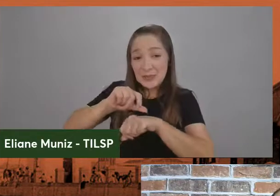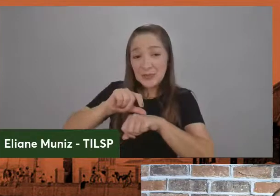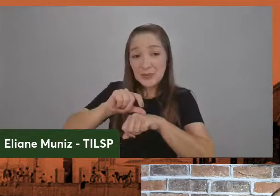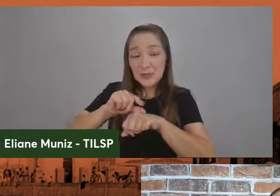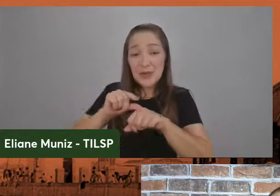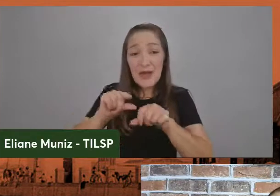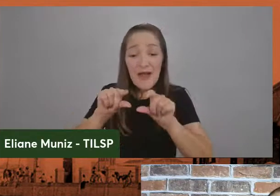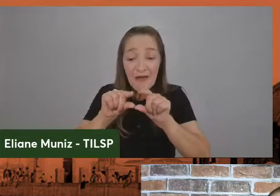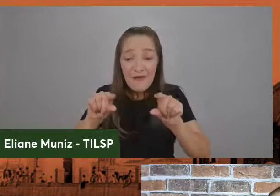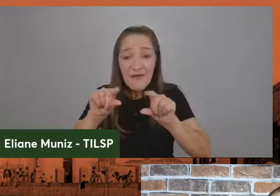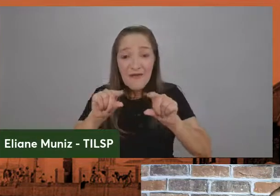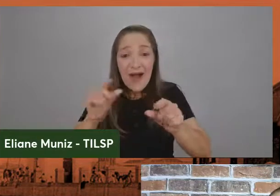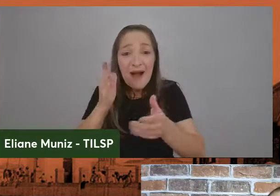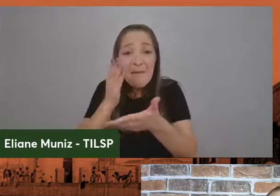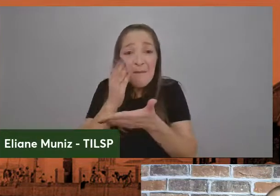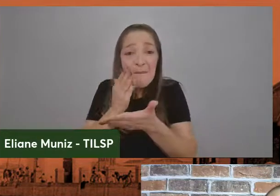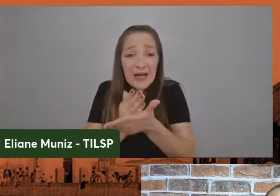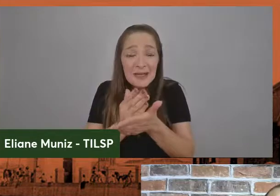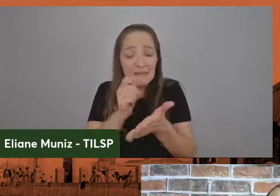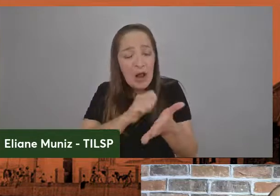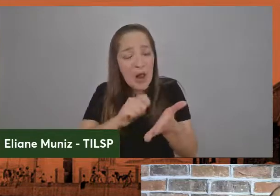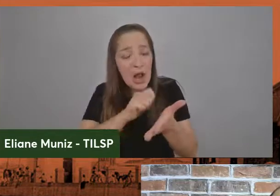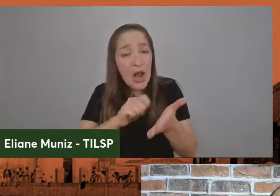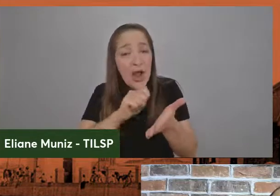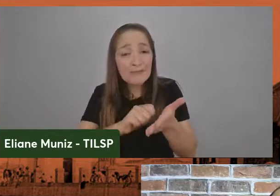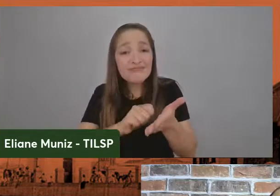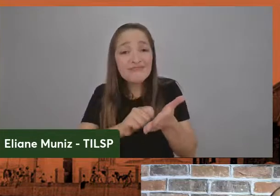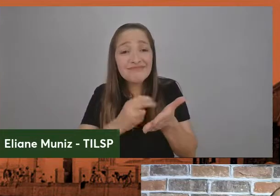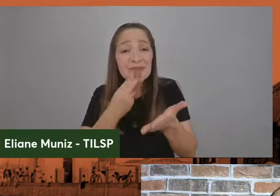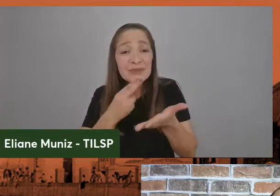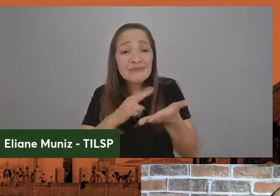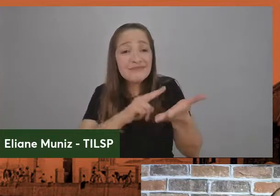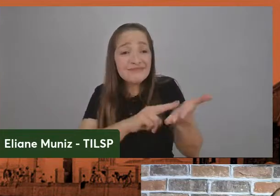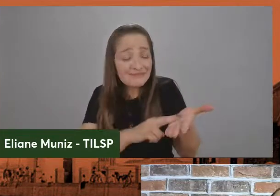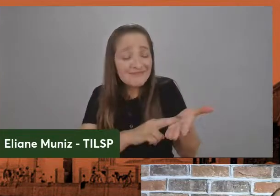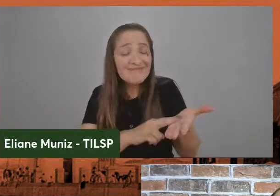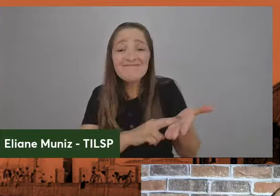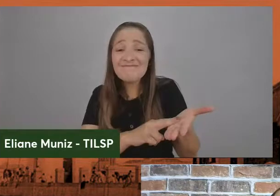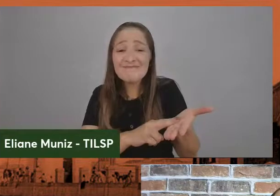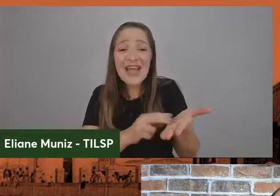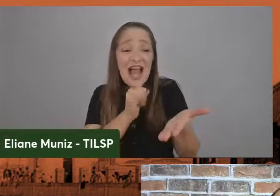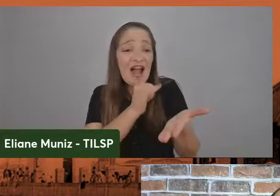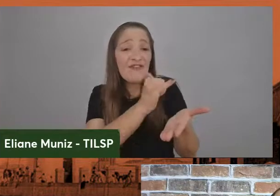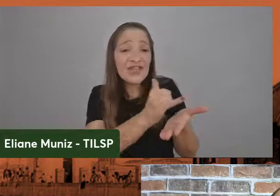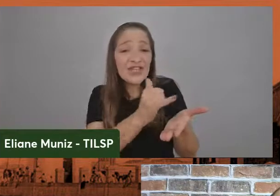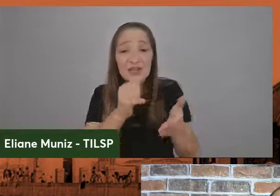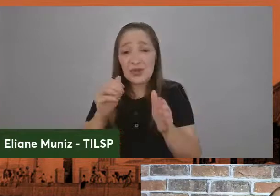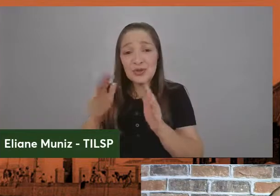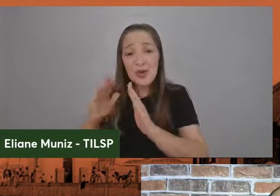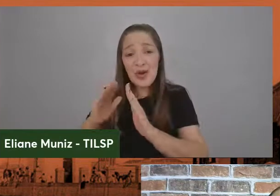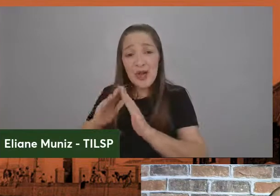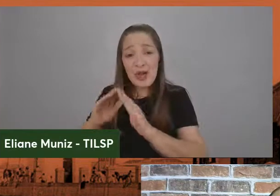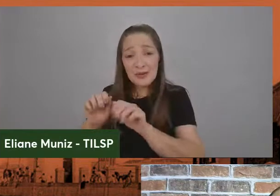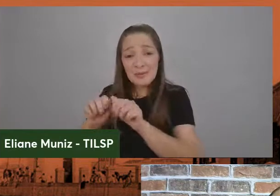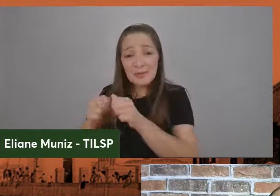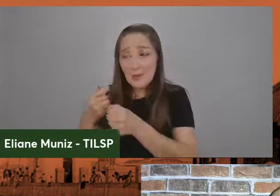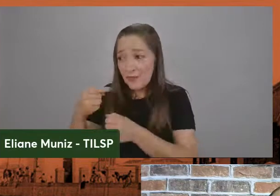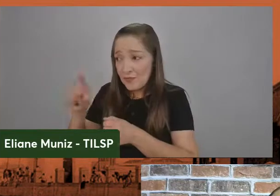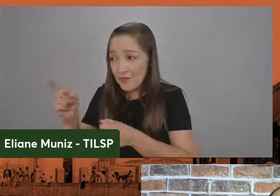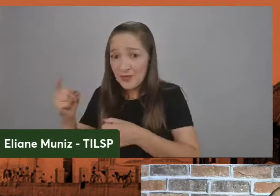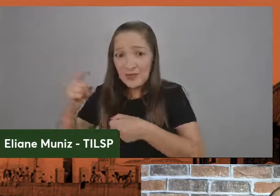frase. Nem um bilhete dizendo que eu fui à padaria e voltei. Eu preciso pensar para